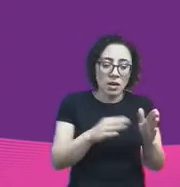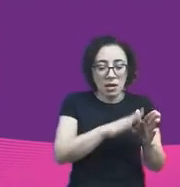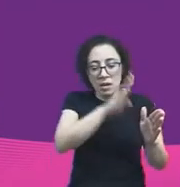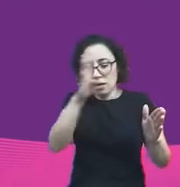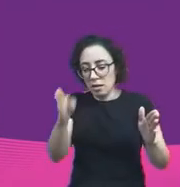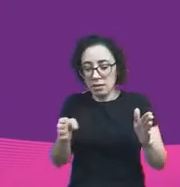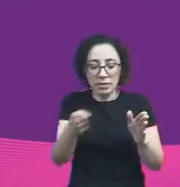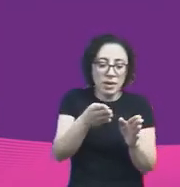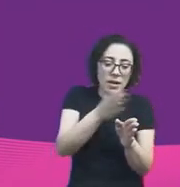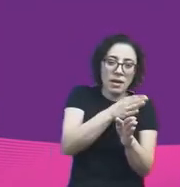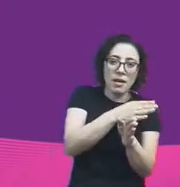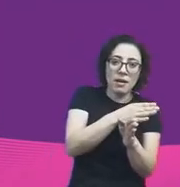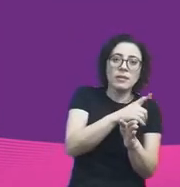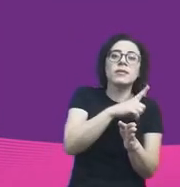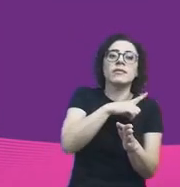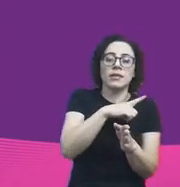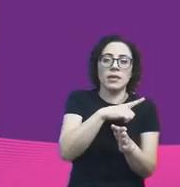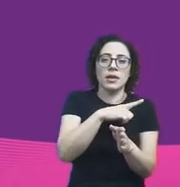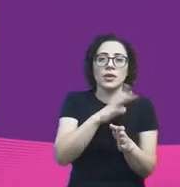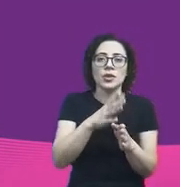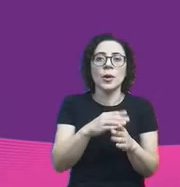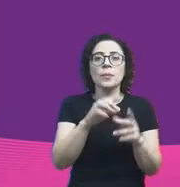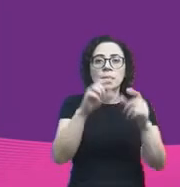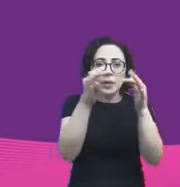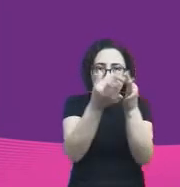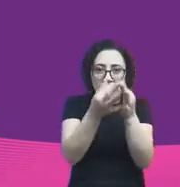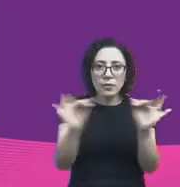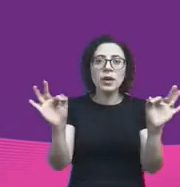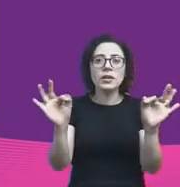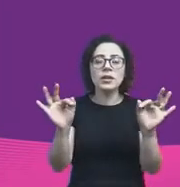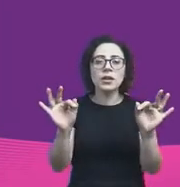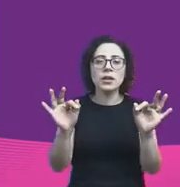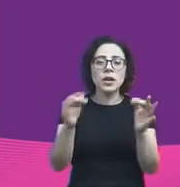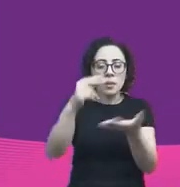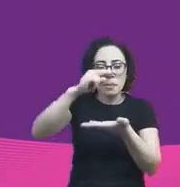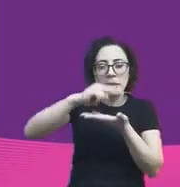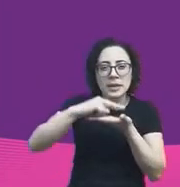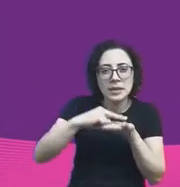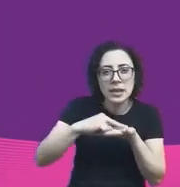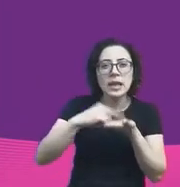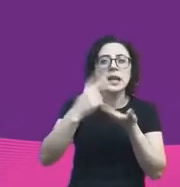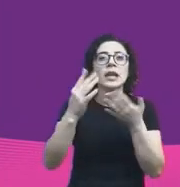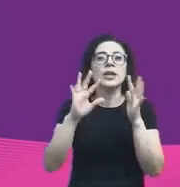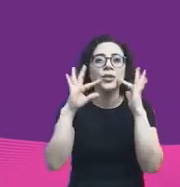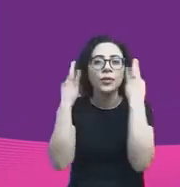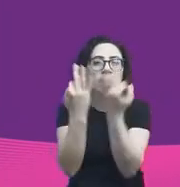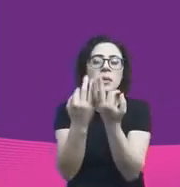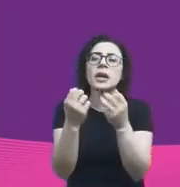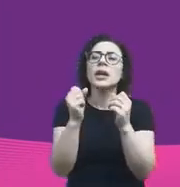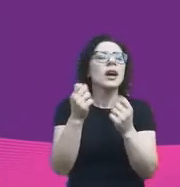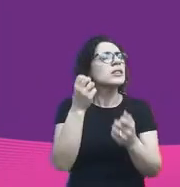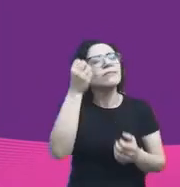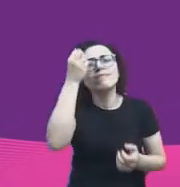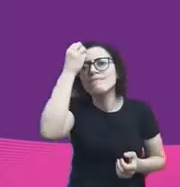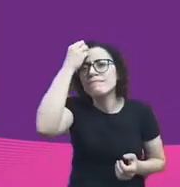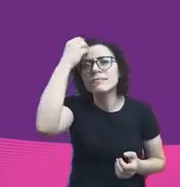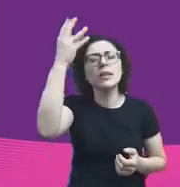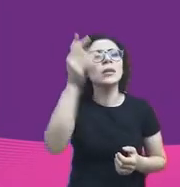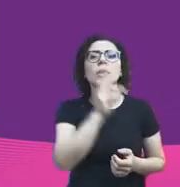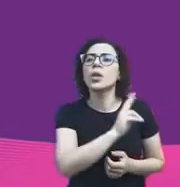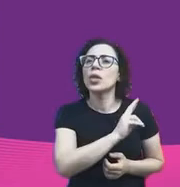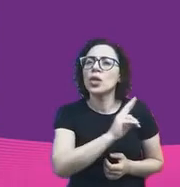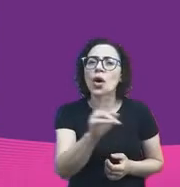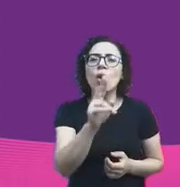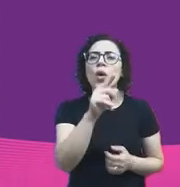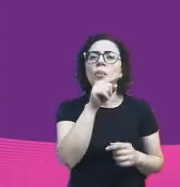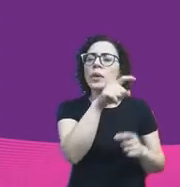Uma das frases do livro: pacientes e familiares podem não se lembrar do seu nome ou seu rosto, mas nunca irão se esquecer do menor dos